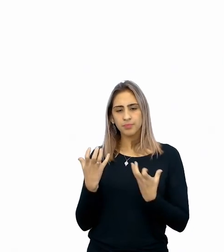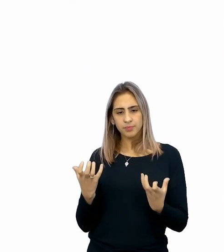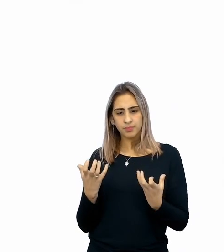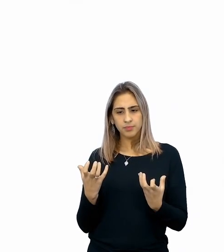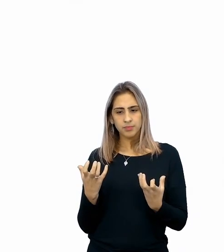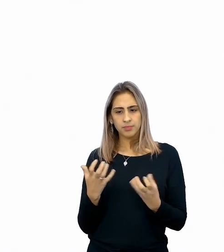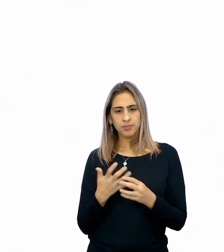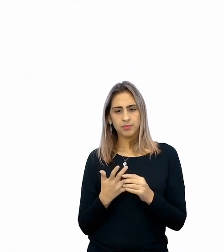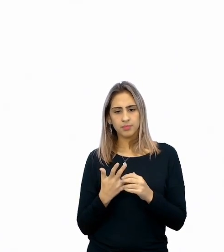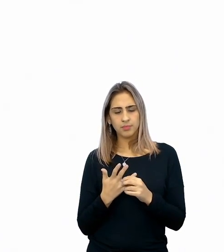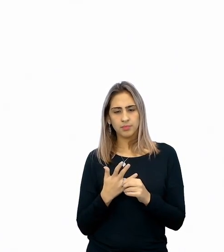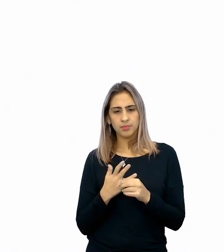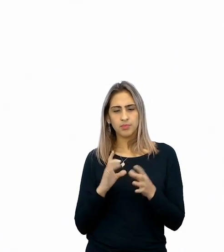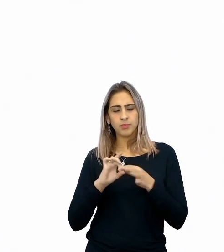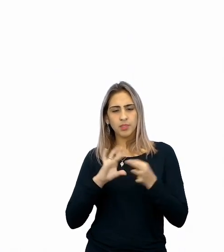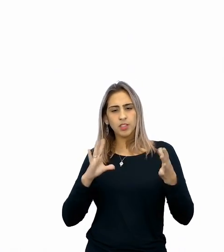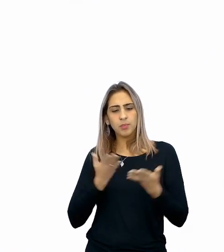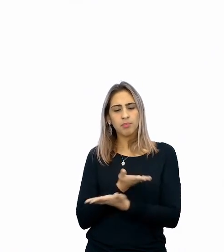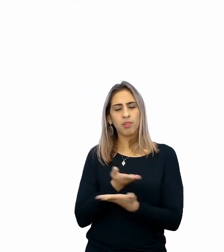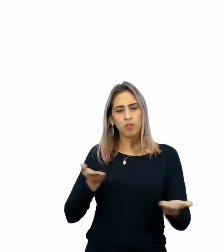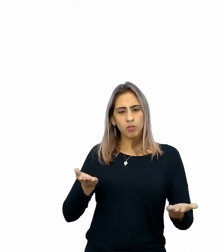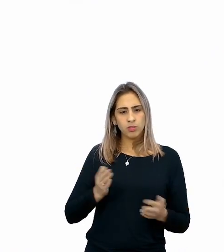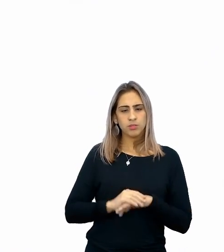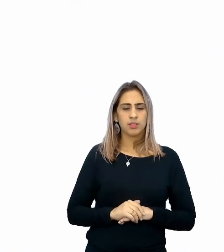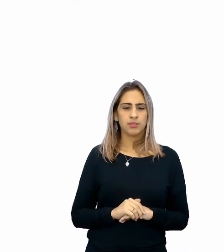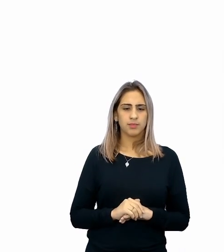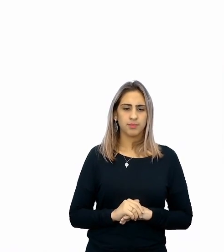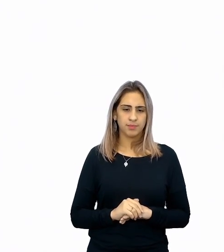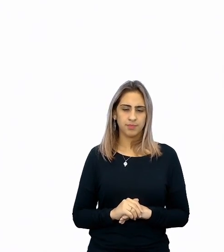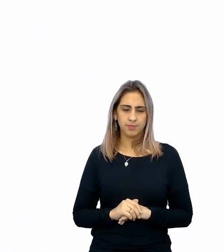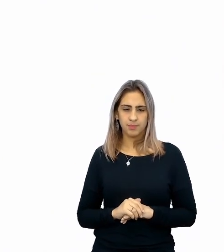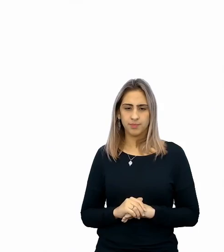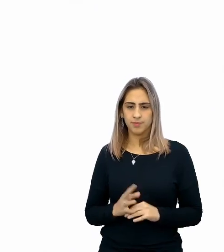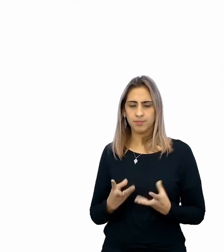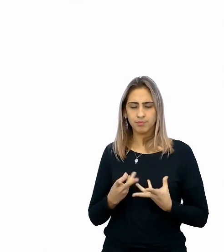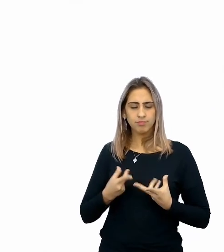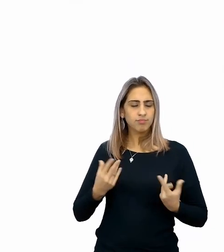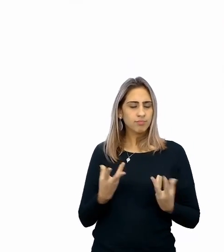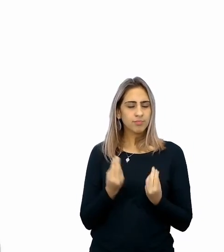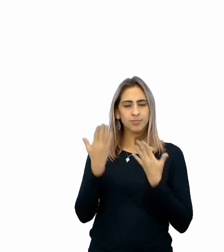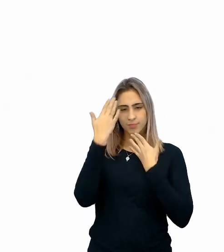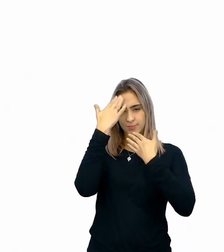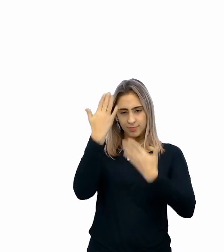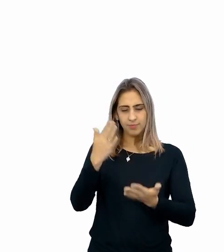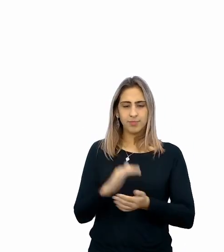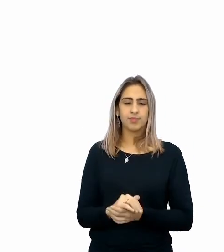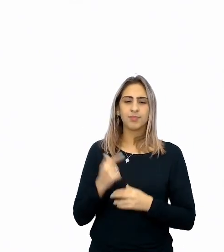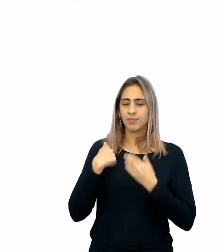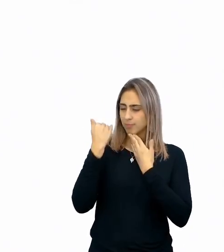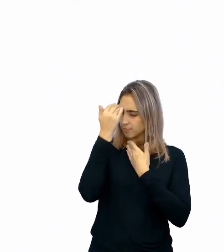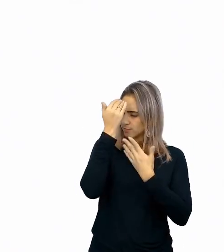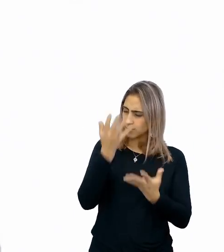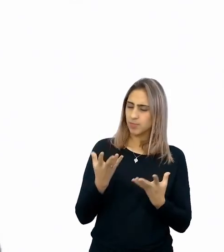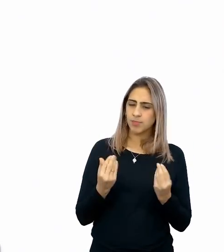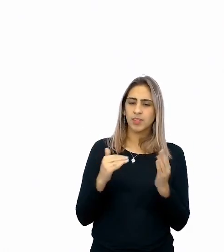quero deixar com vocês aí, então, muito